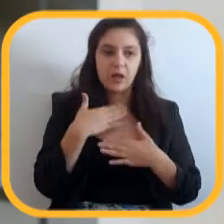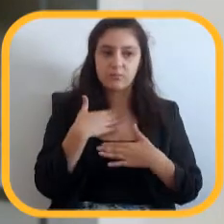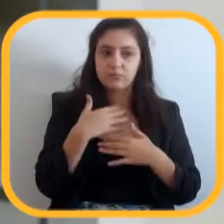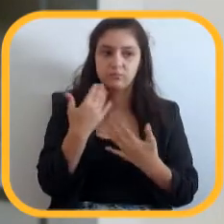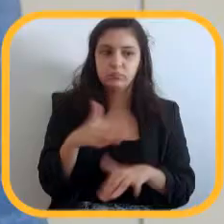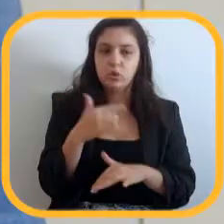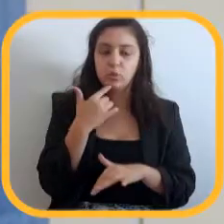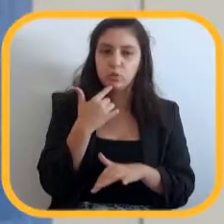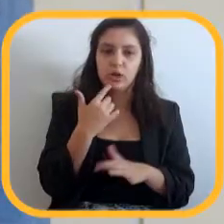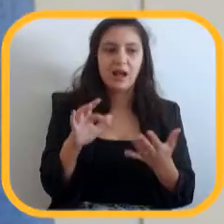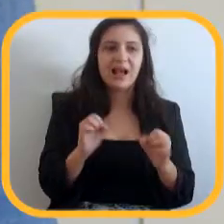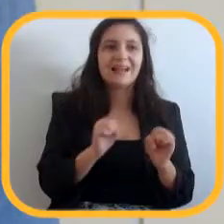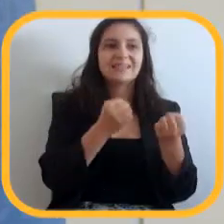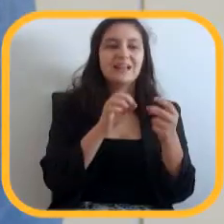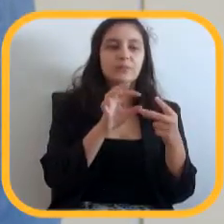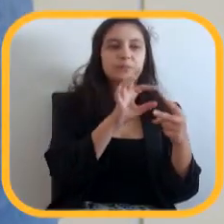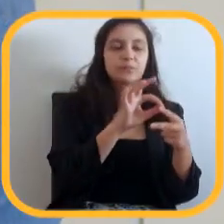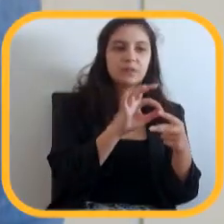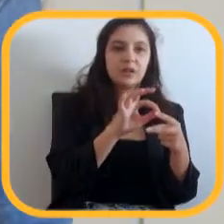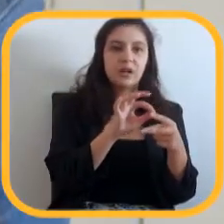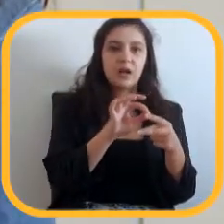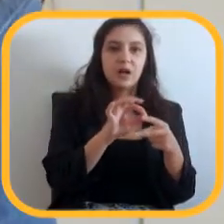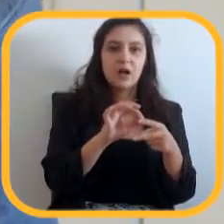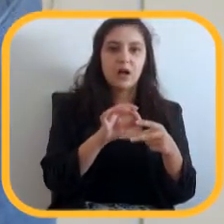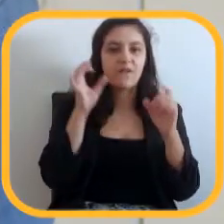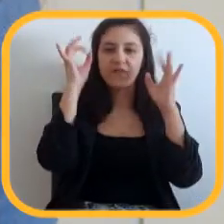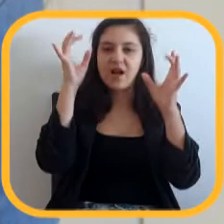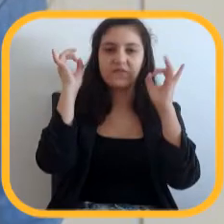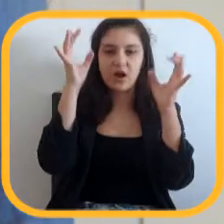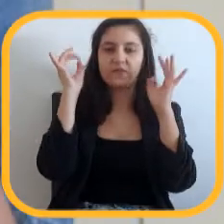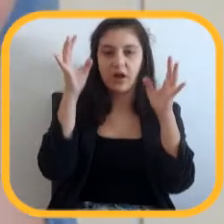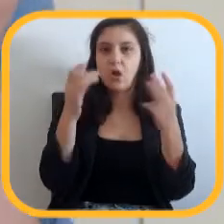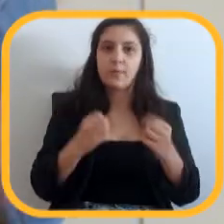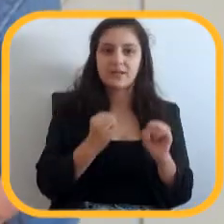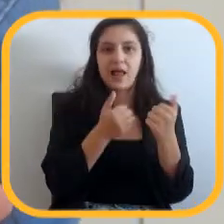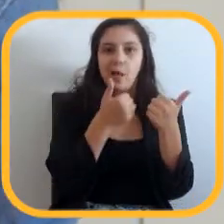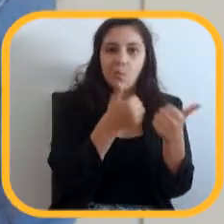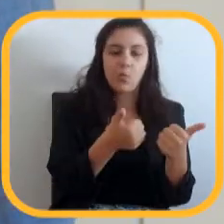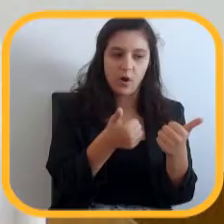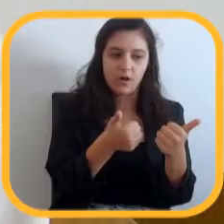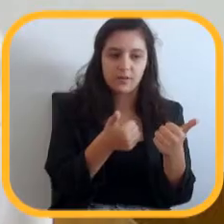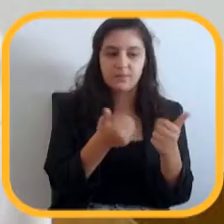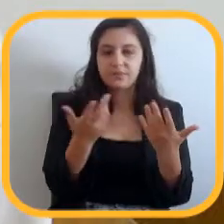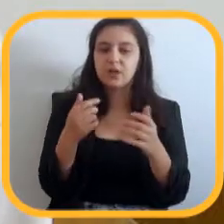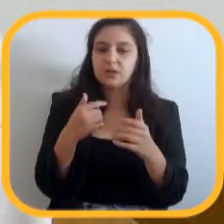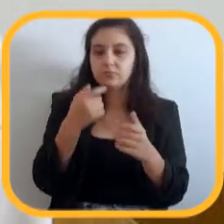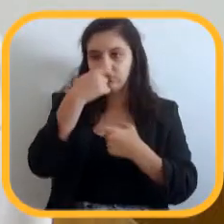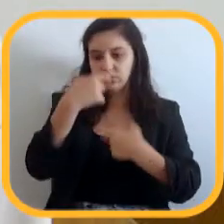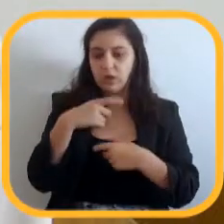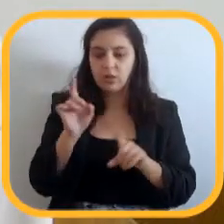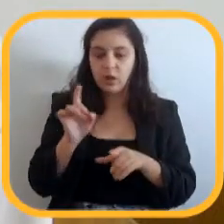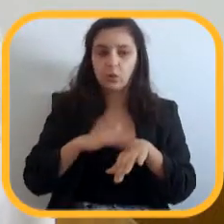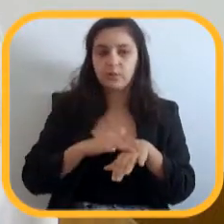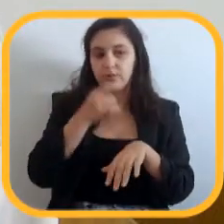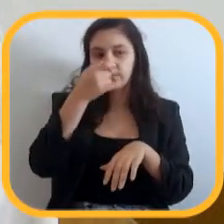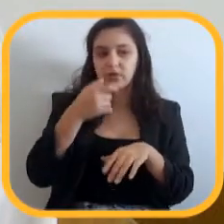condiciona-nos muito. Existe a ansiedade mais ligada à adrenalina e essa é uma ansiedade boa, por assim dizer? Pessoalmente eu acho que não, porque